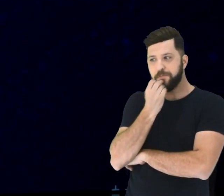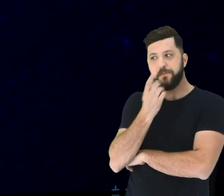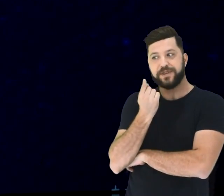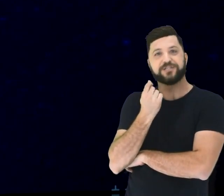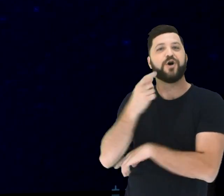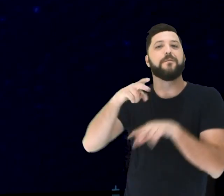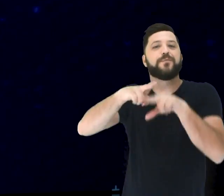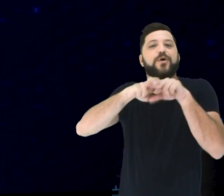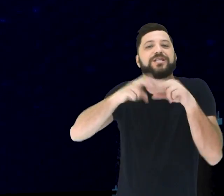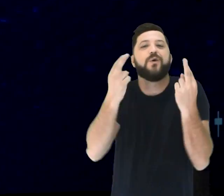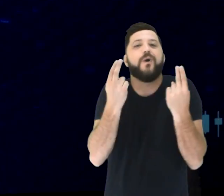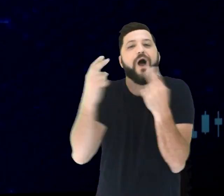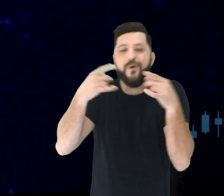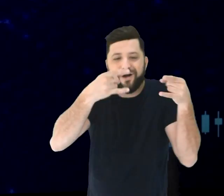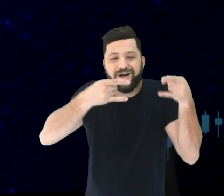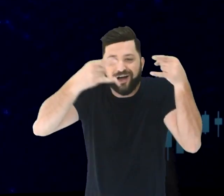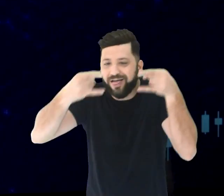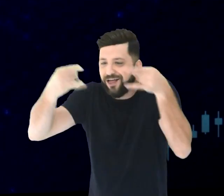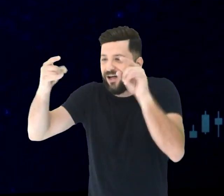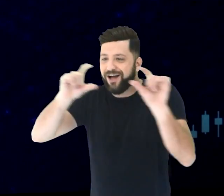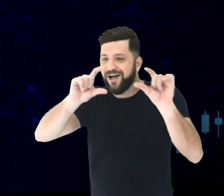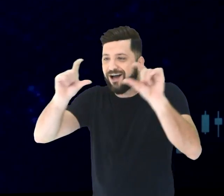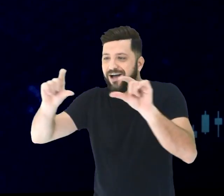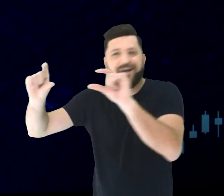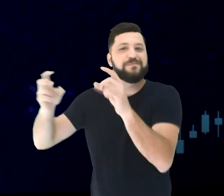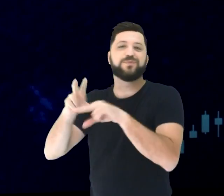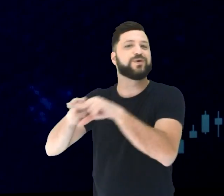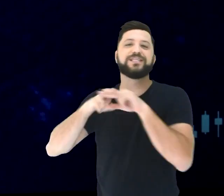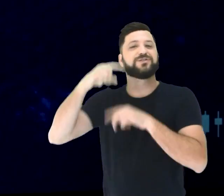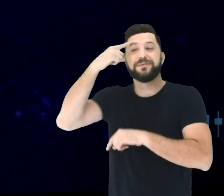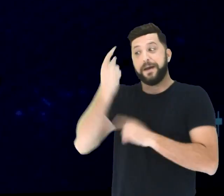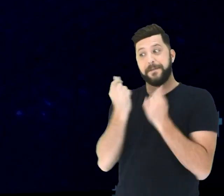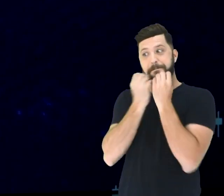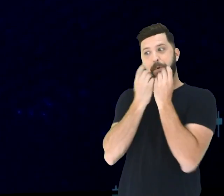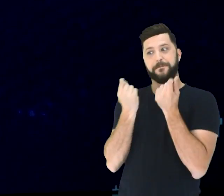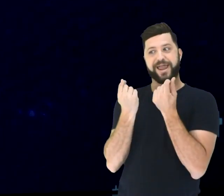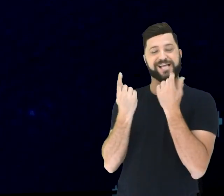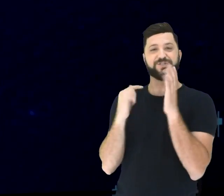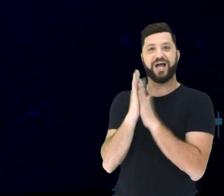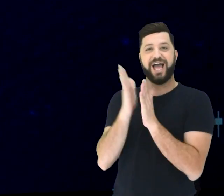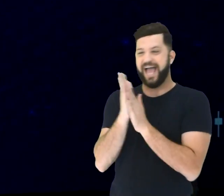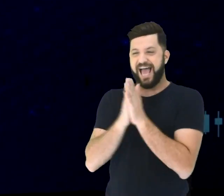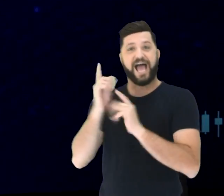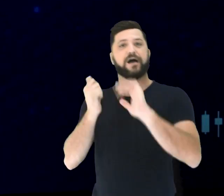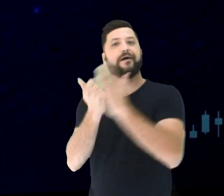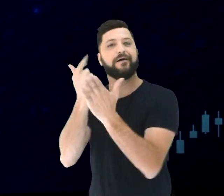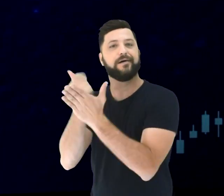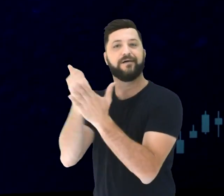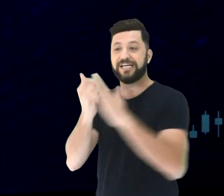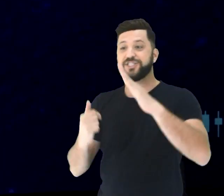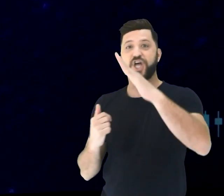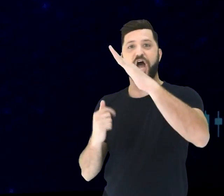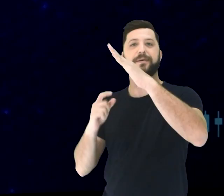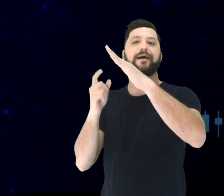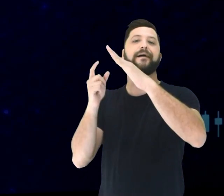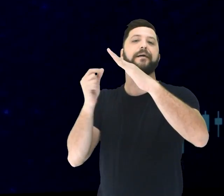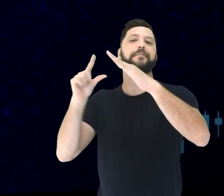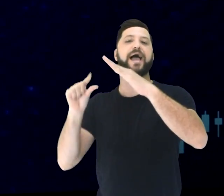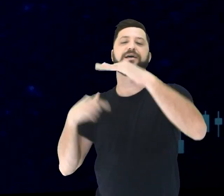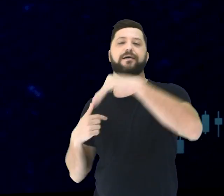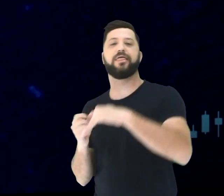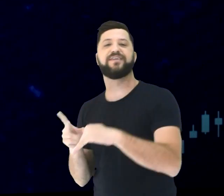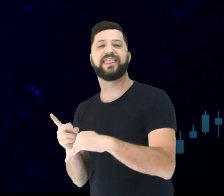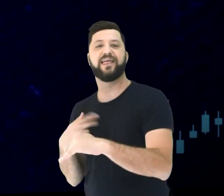mercado fica preso naquele caixote naquela lateralização ele chega até no topo da lateralização começa a cair chega até embaixo começa a subir e fica preso naquele